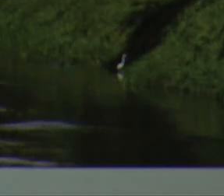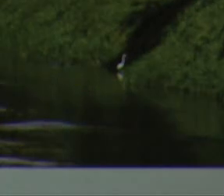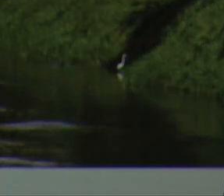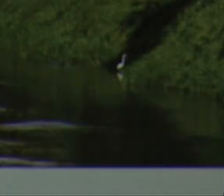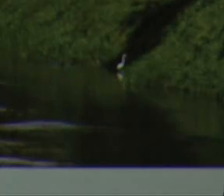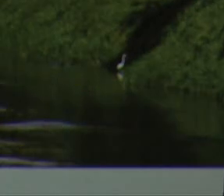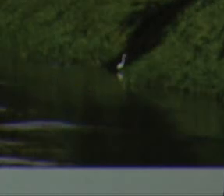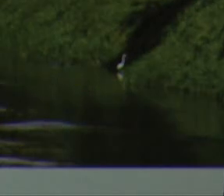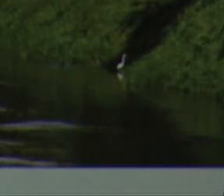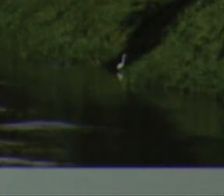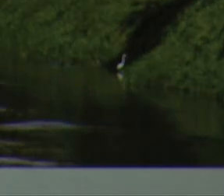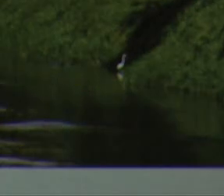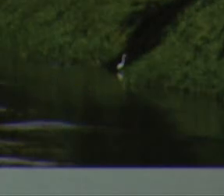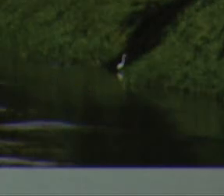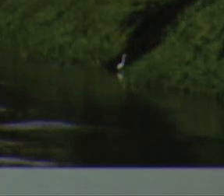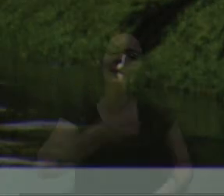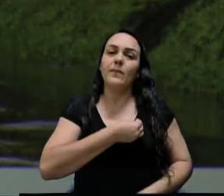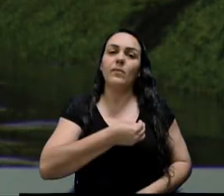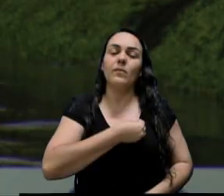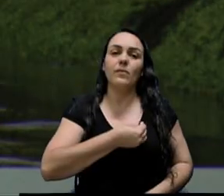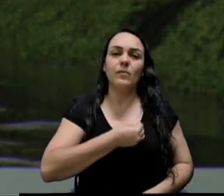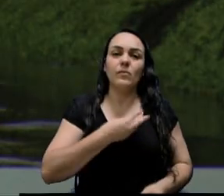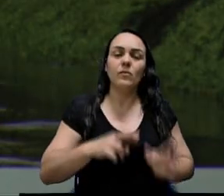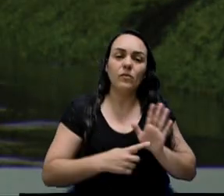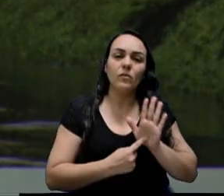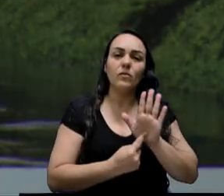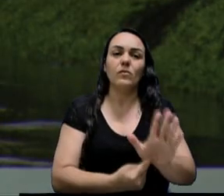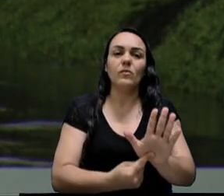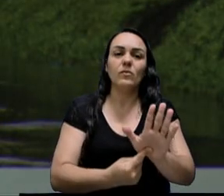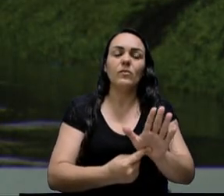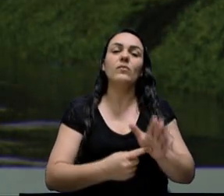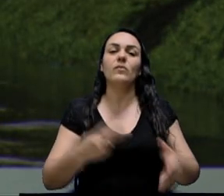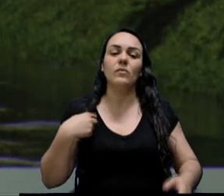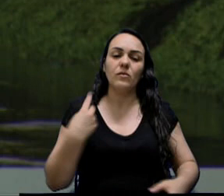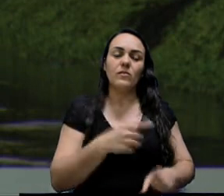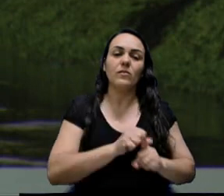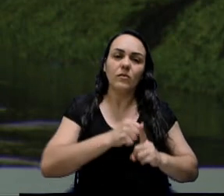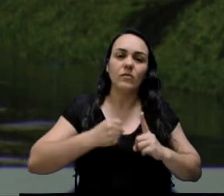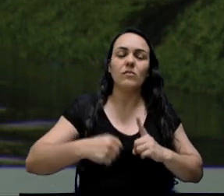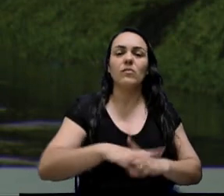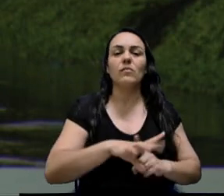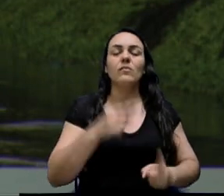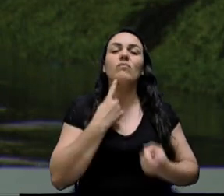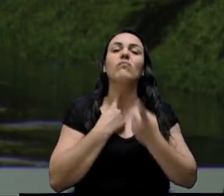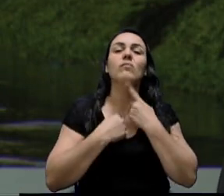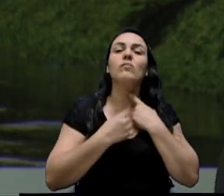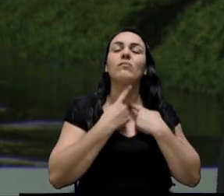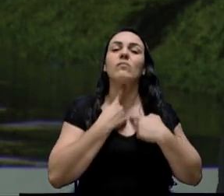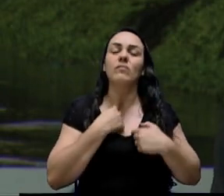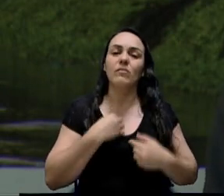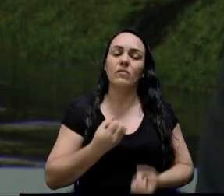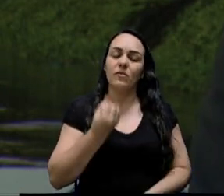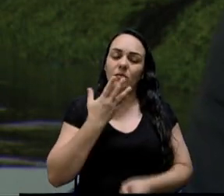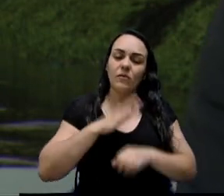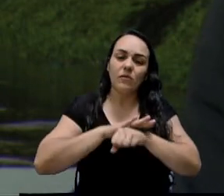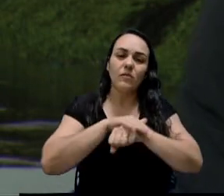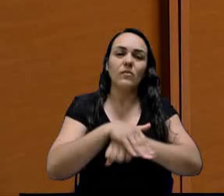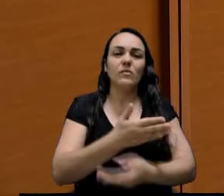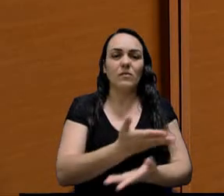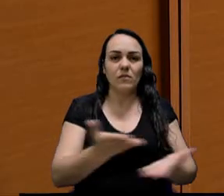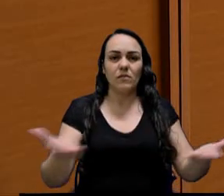princípios. Faz da tua vida um reflexo da sociedade que desejas. Uma ótima noite a